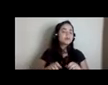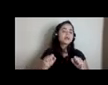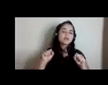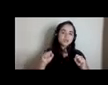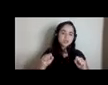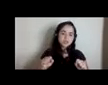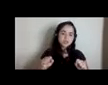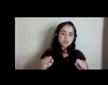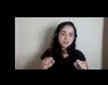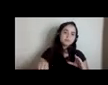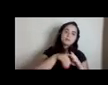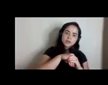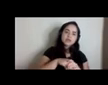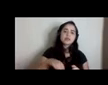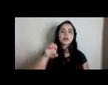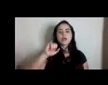exemplo.